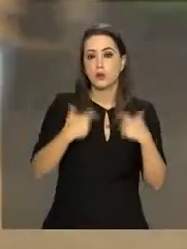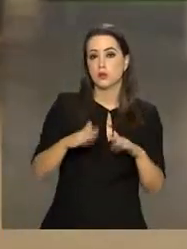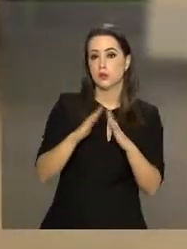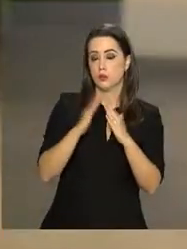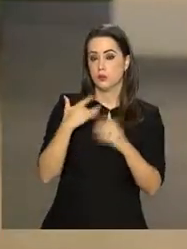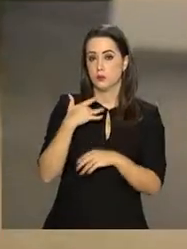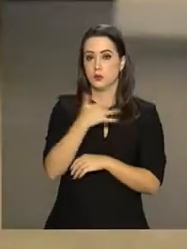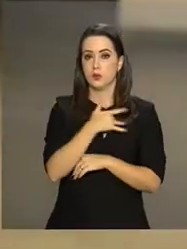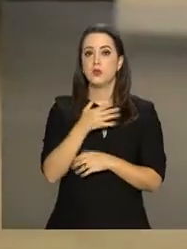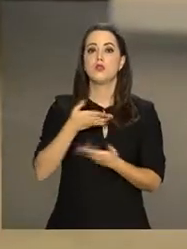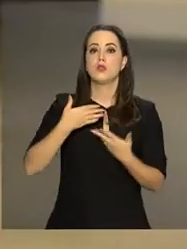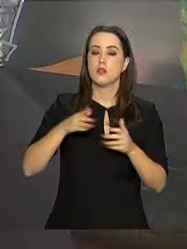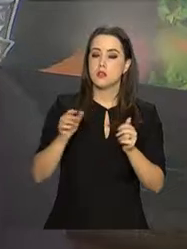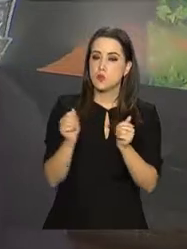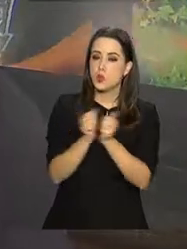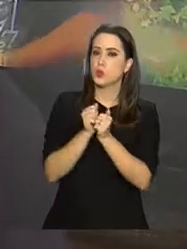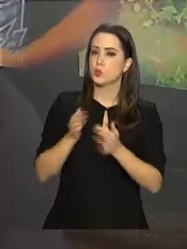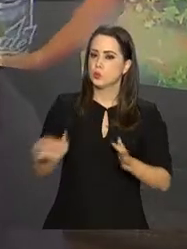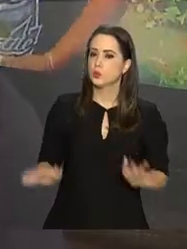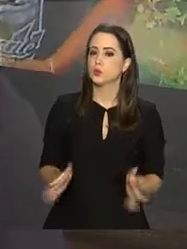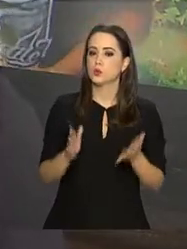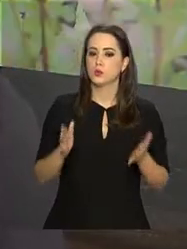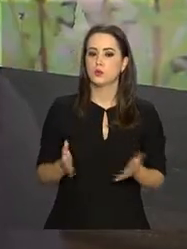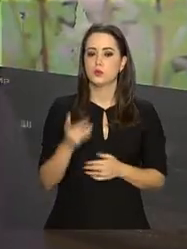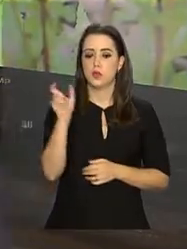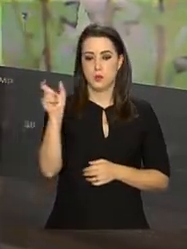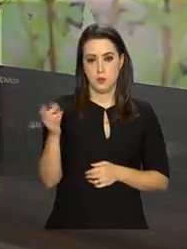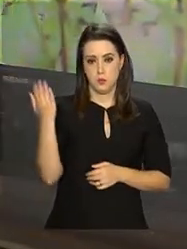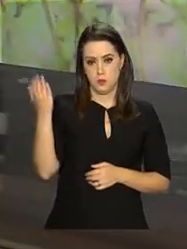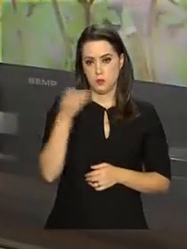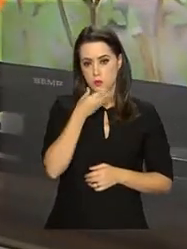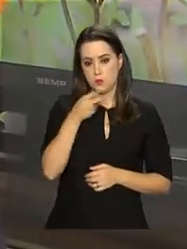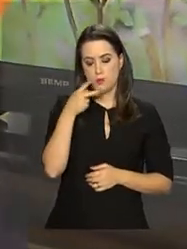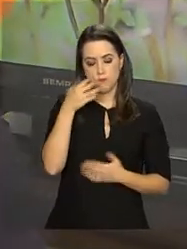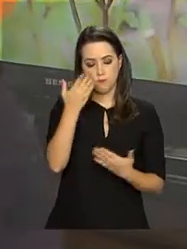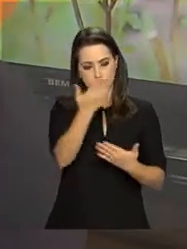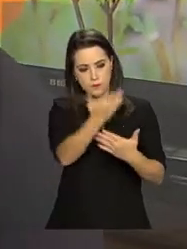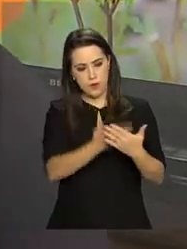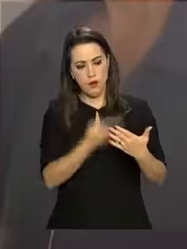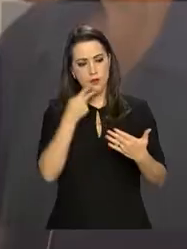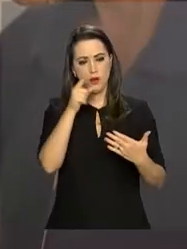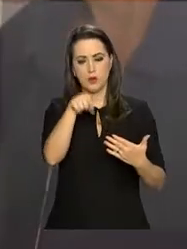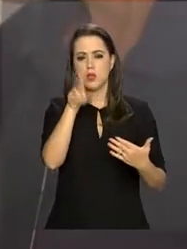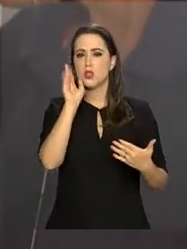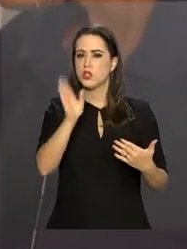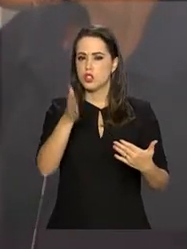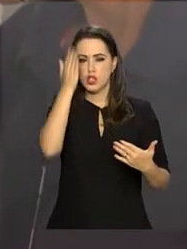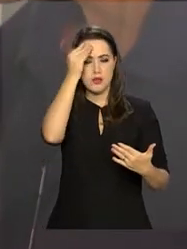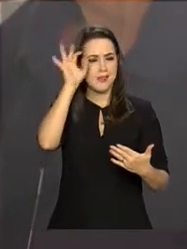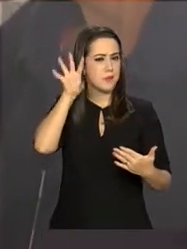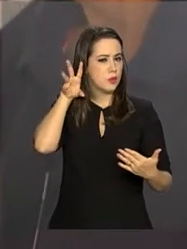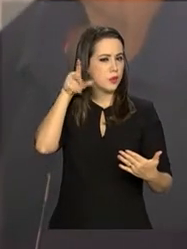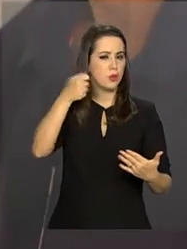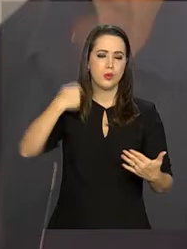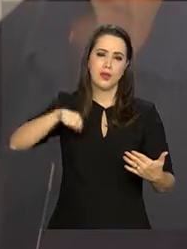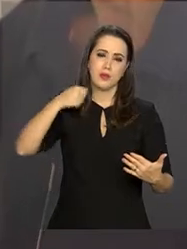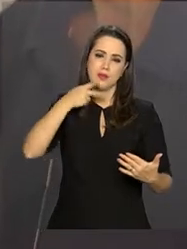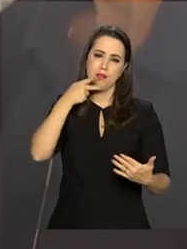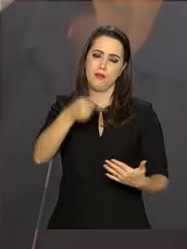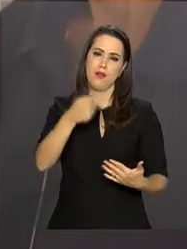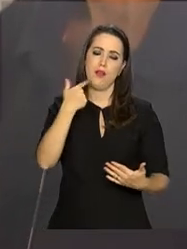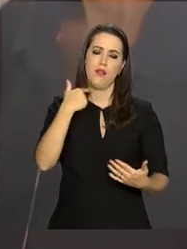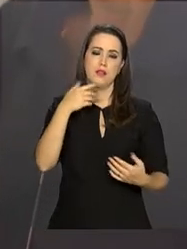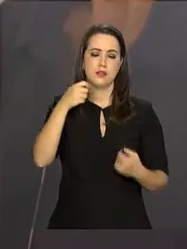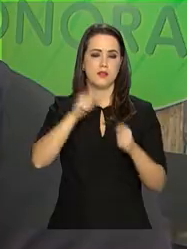estão mobilizados e se feirante recebeu material informativo mas garante que já sabe de cor como declarar